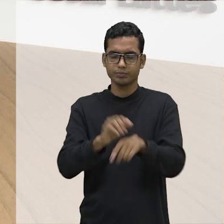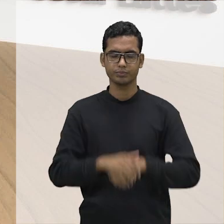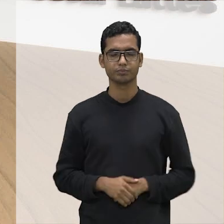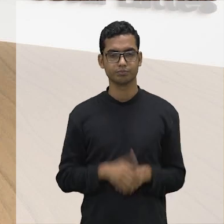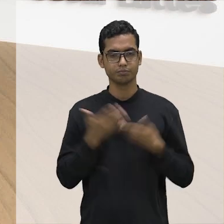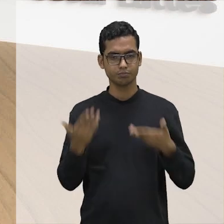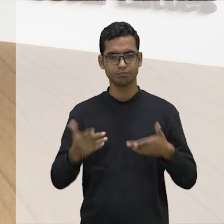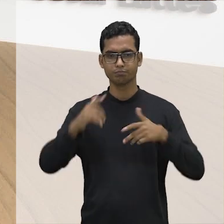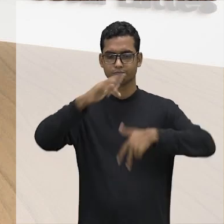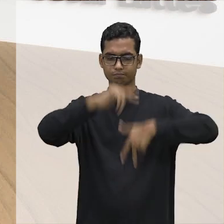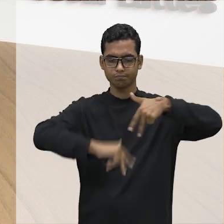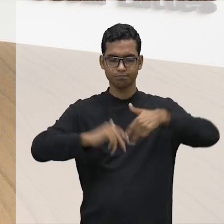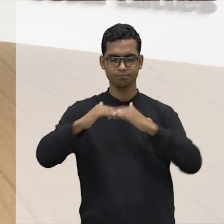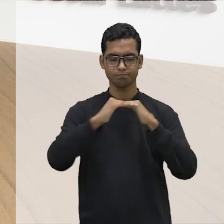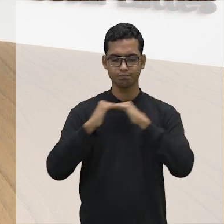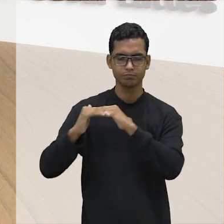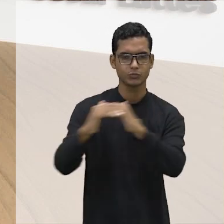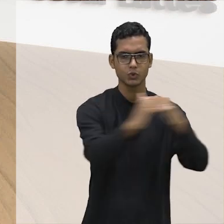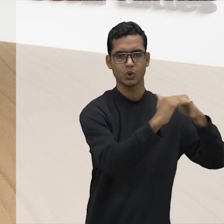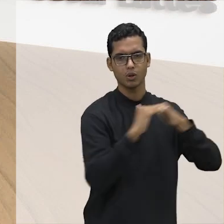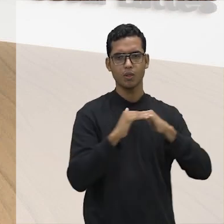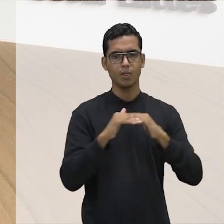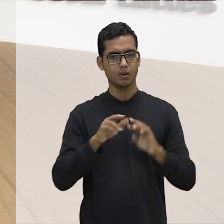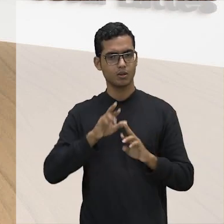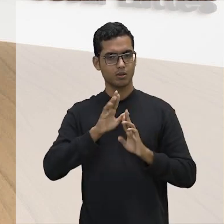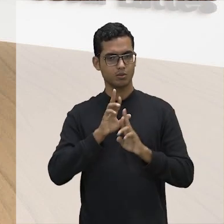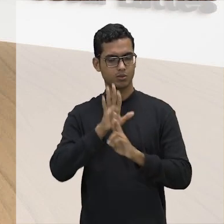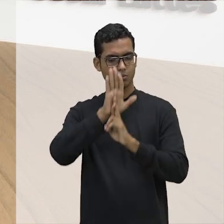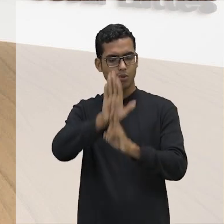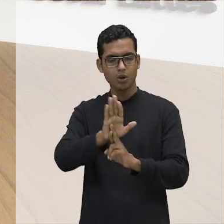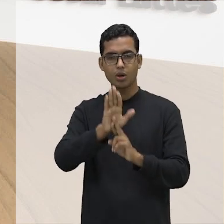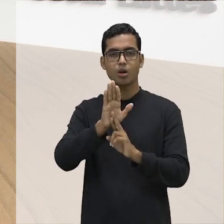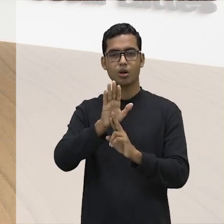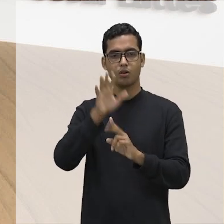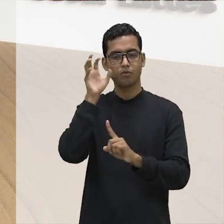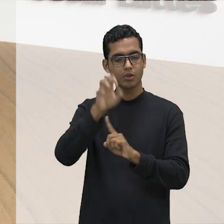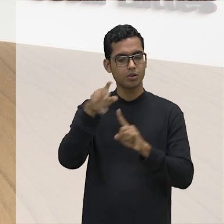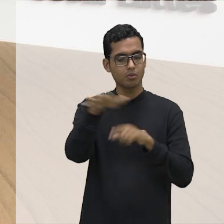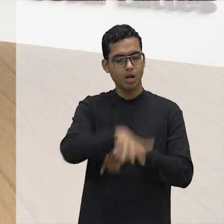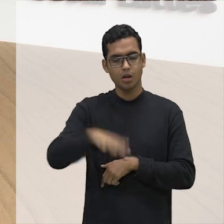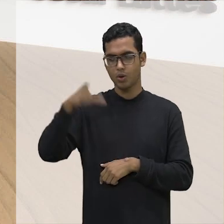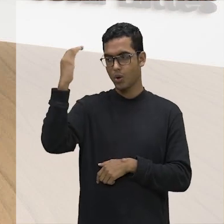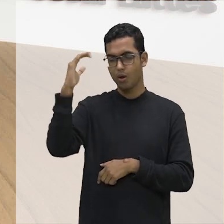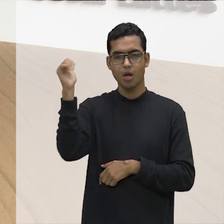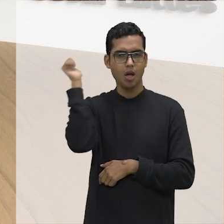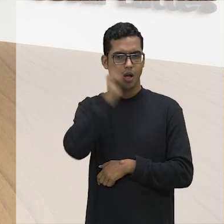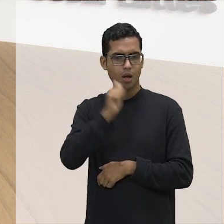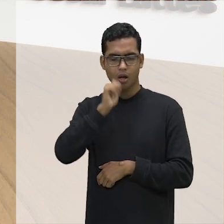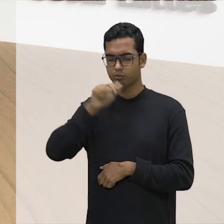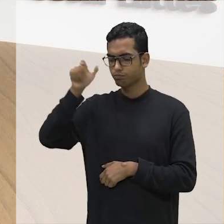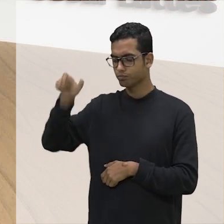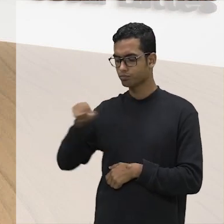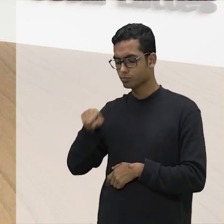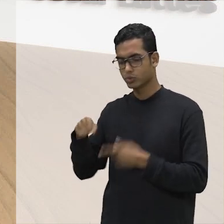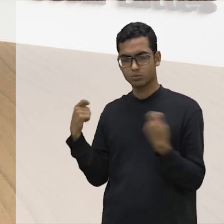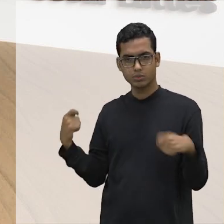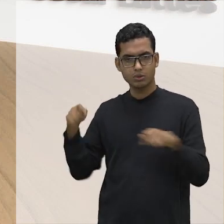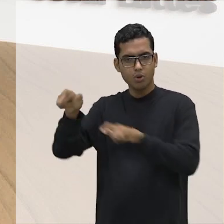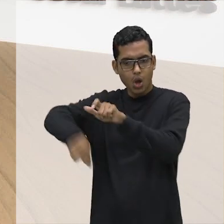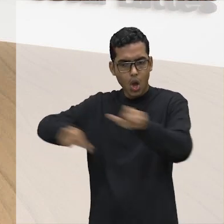de gênero e essa igualdade também se reflete nas ciências, de que as mulheres precisam, né, ser